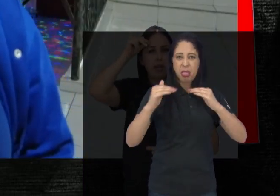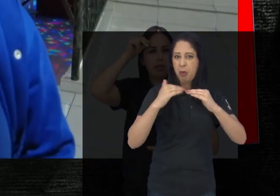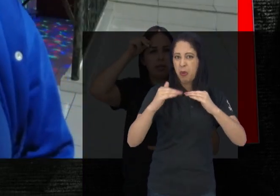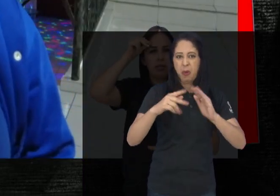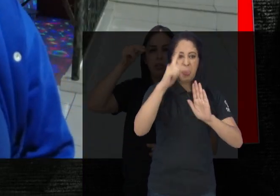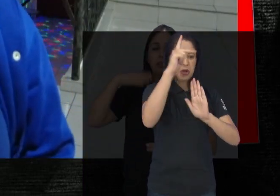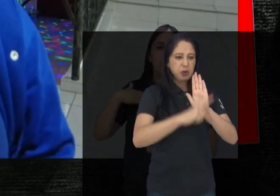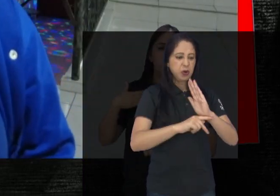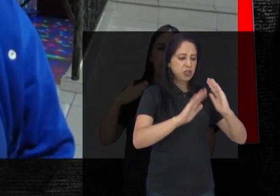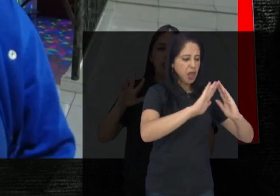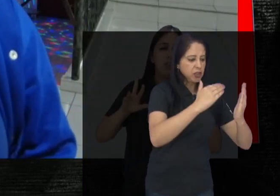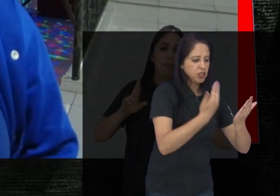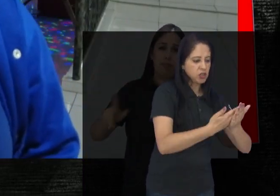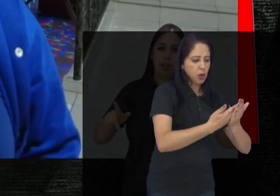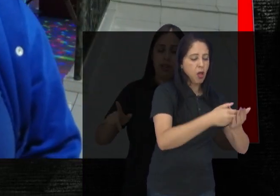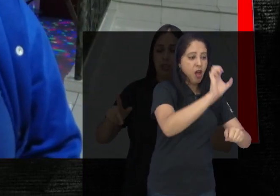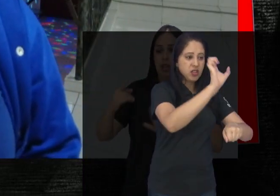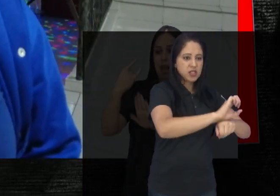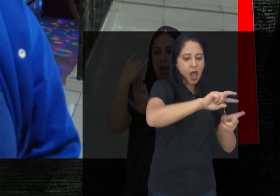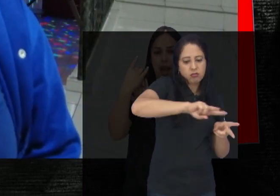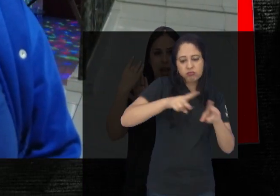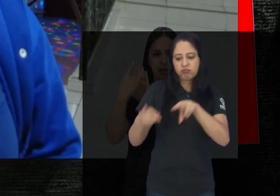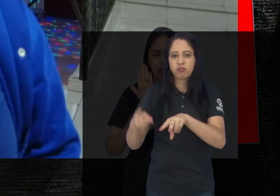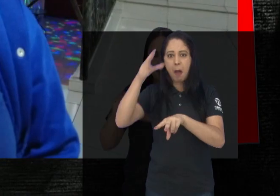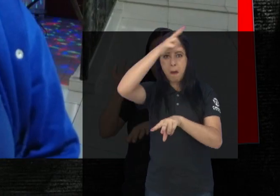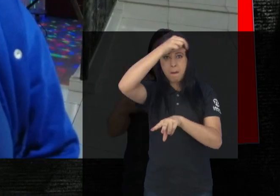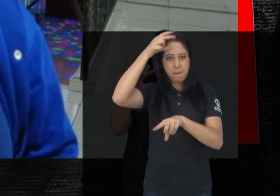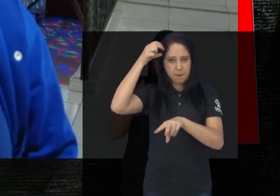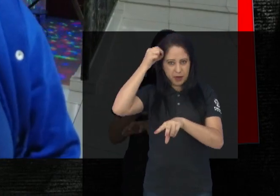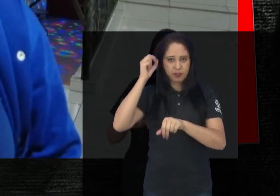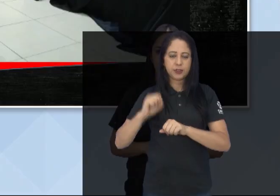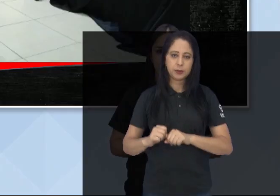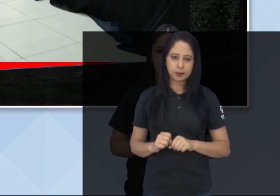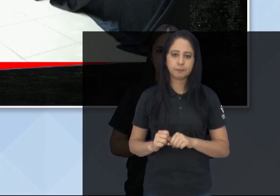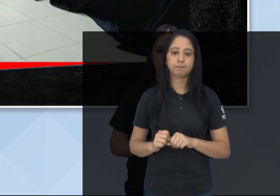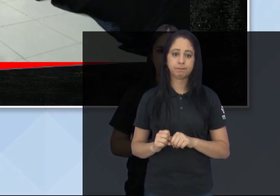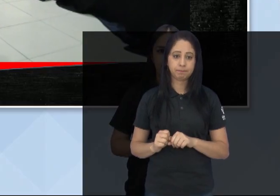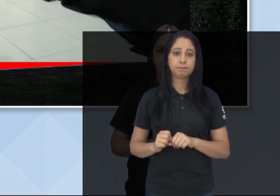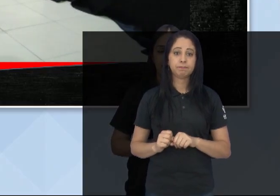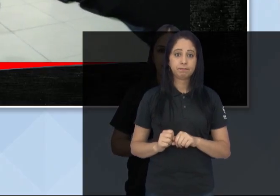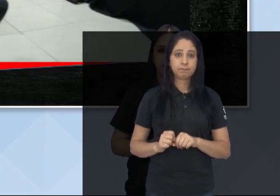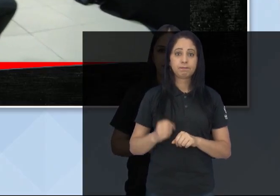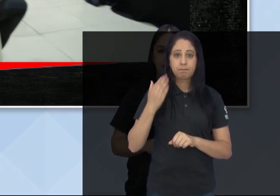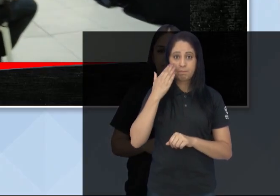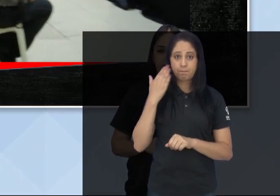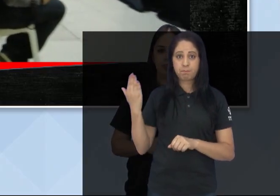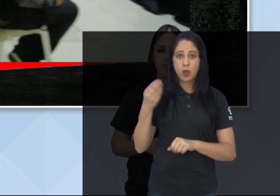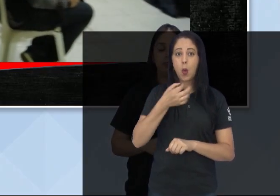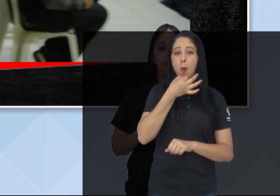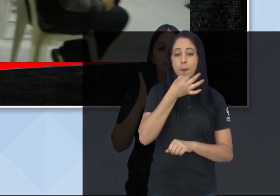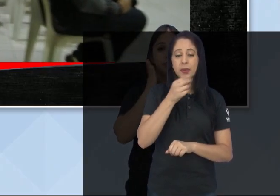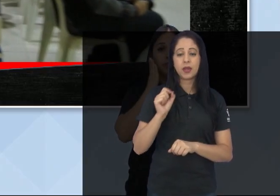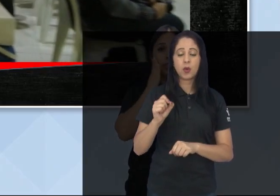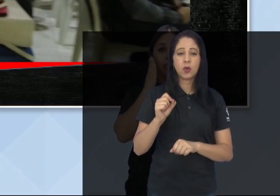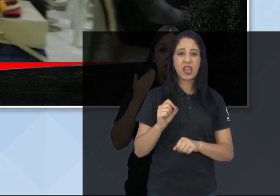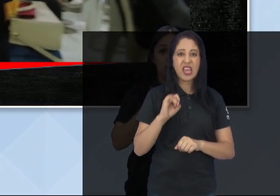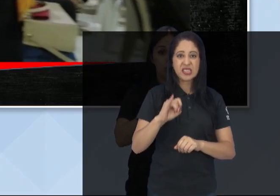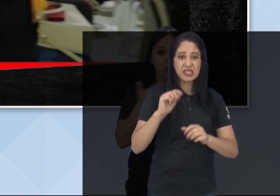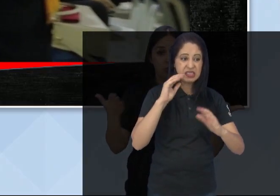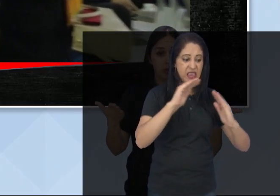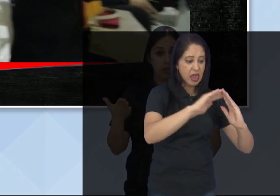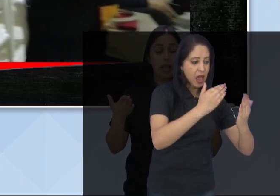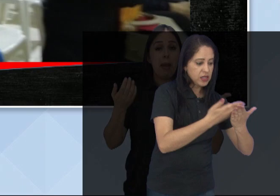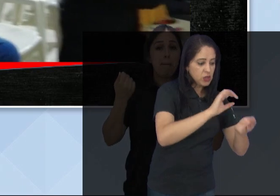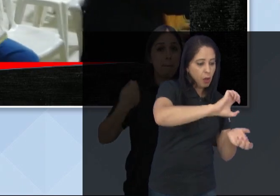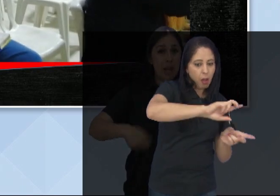a municipalização de algumas escolas estaduais em São José. Segundo a vereadora, essa mudança pode